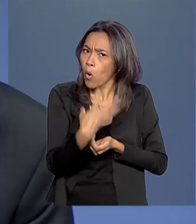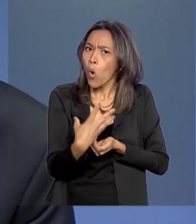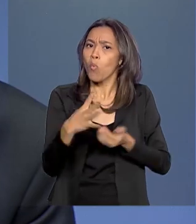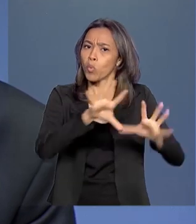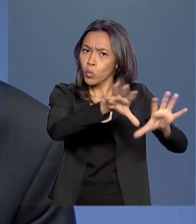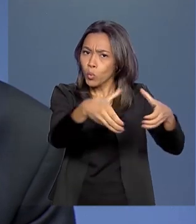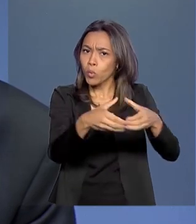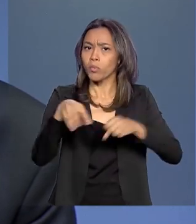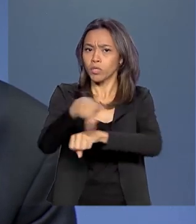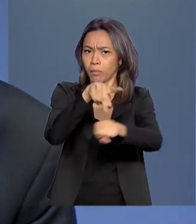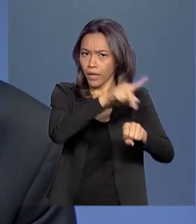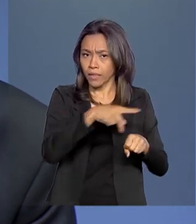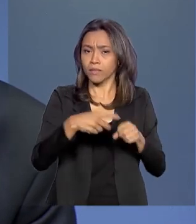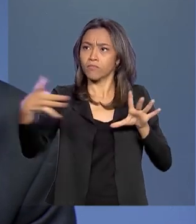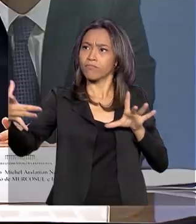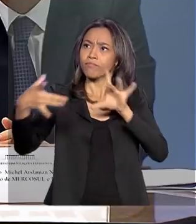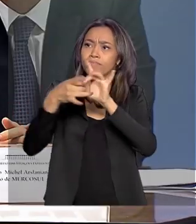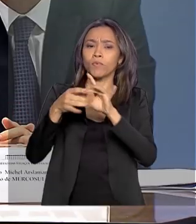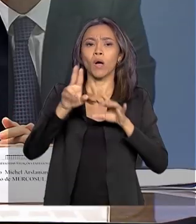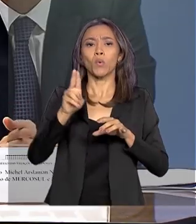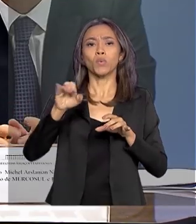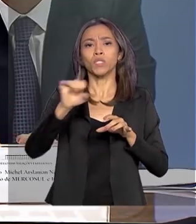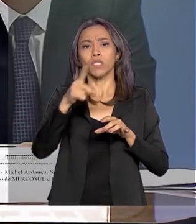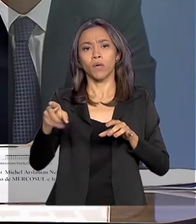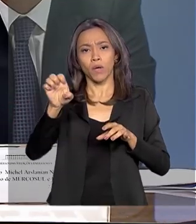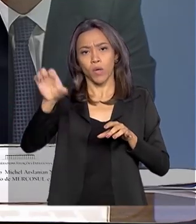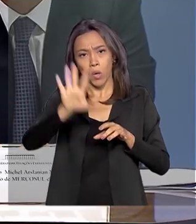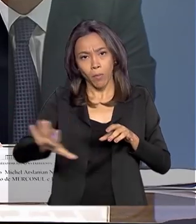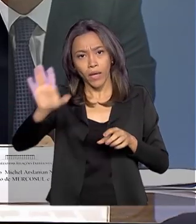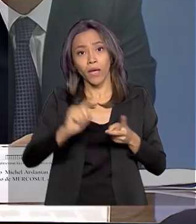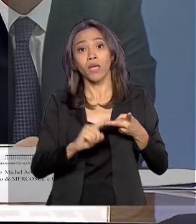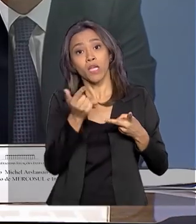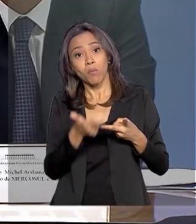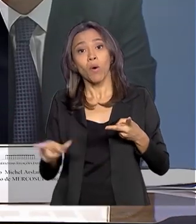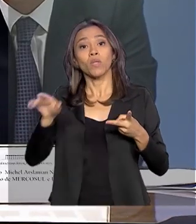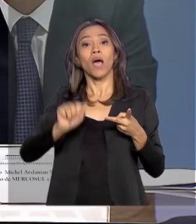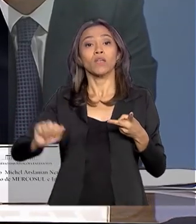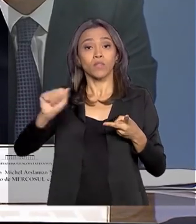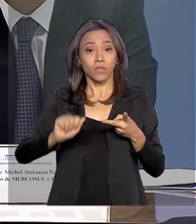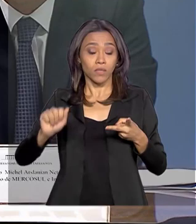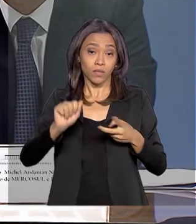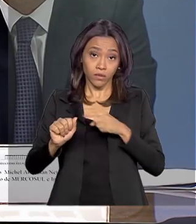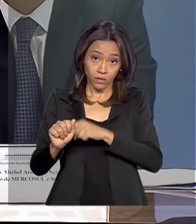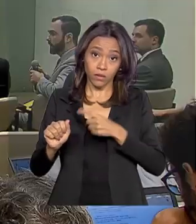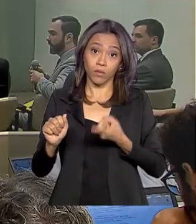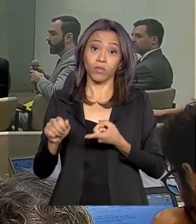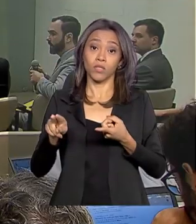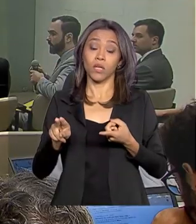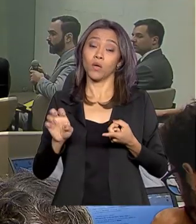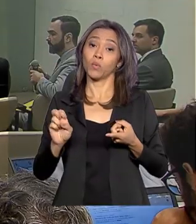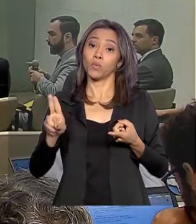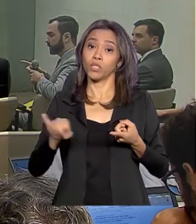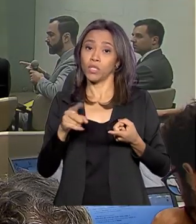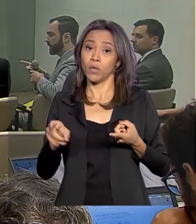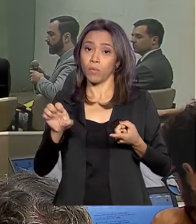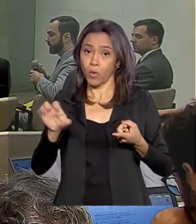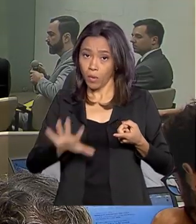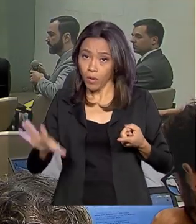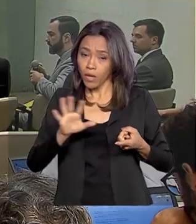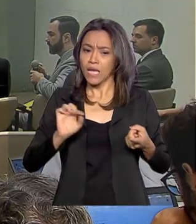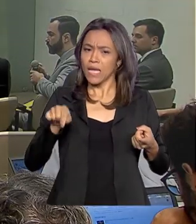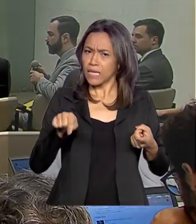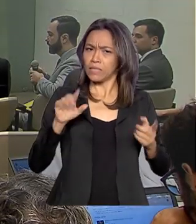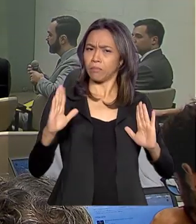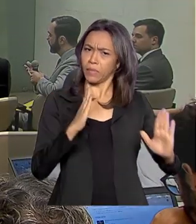comerciais com a União Europeia em junho e com a Associação Europeia de Livre Comércio, assinado em agosto. O período também serviu